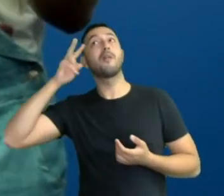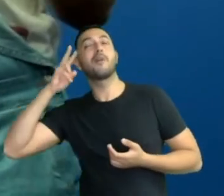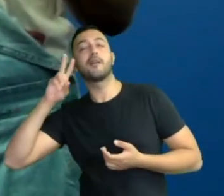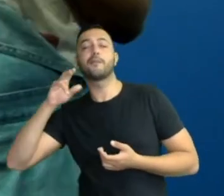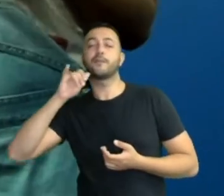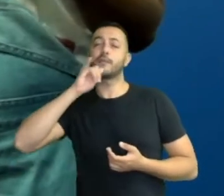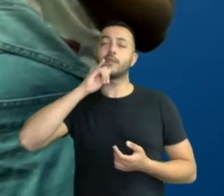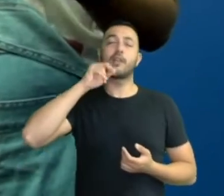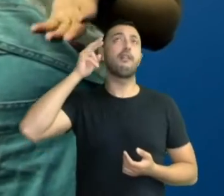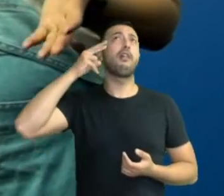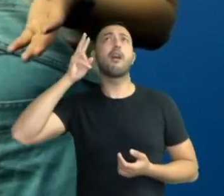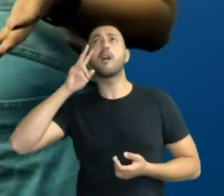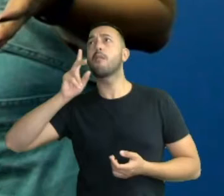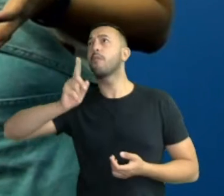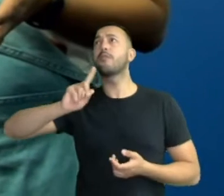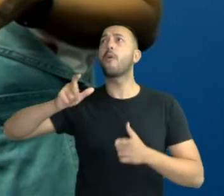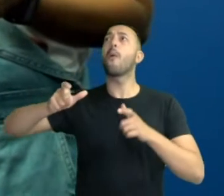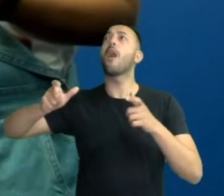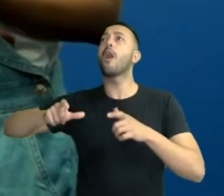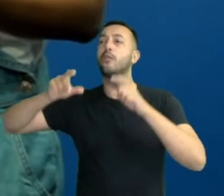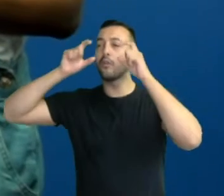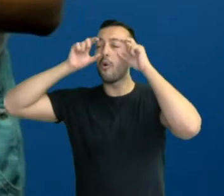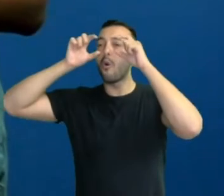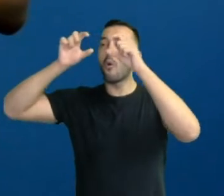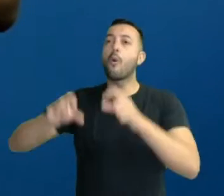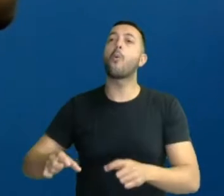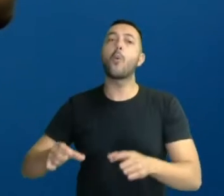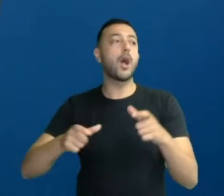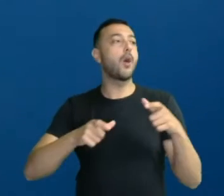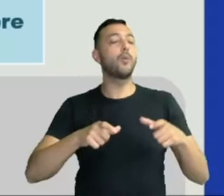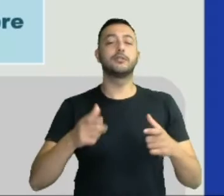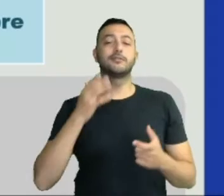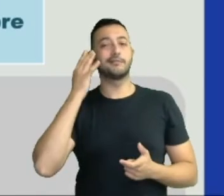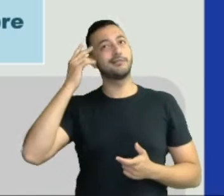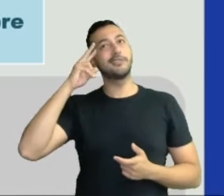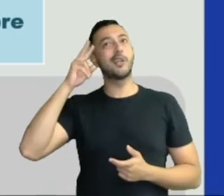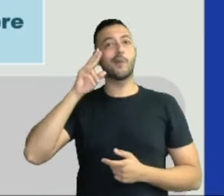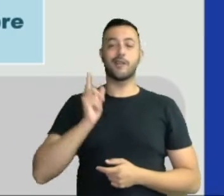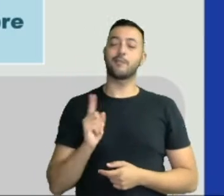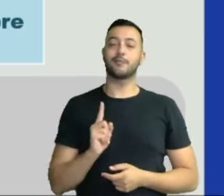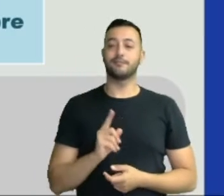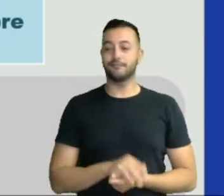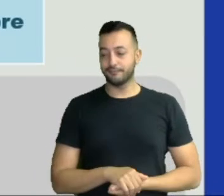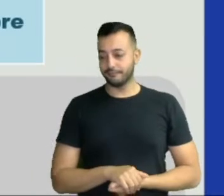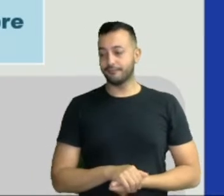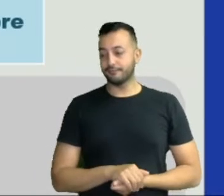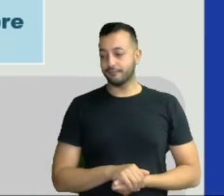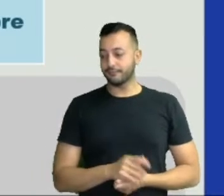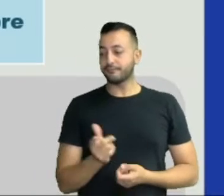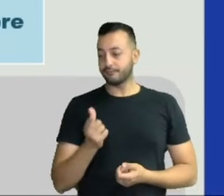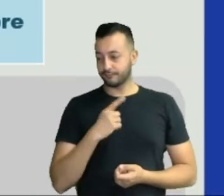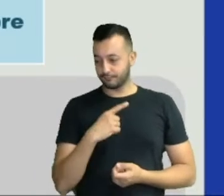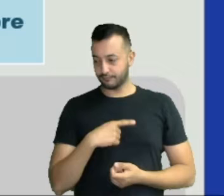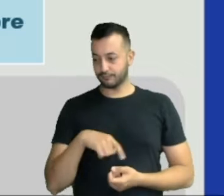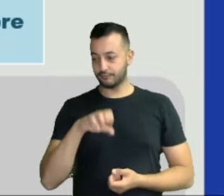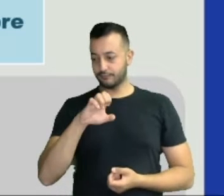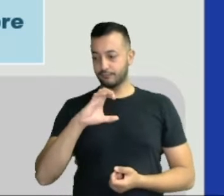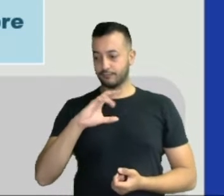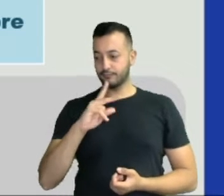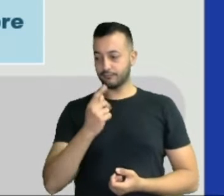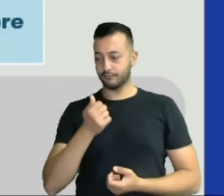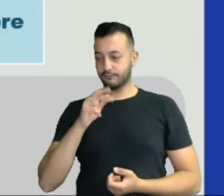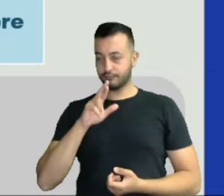certo? Não me lembro, não me recordo onde eu deixei meus óculos. E aí a gente tem, ó, echar, que